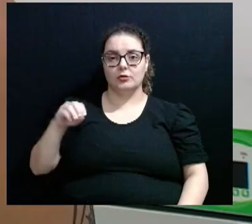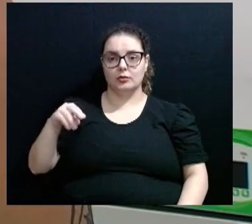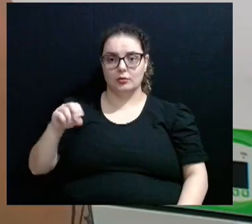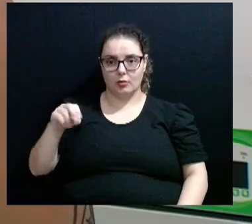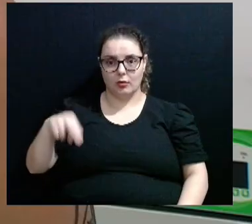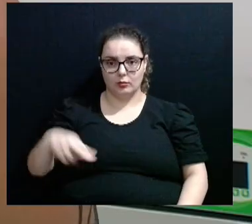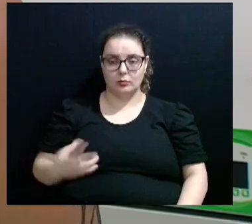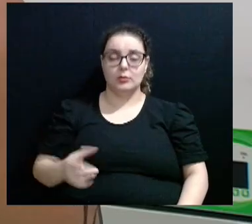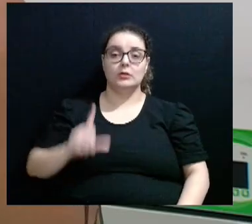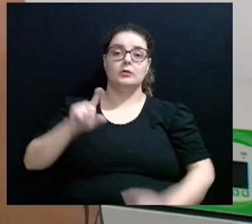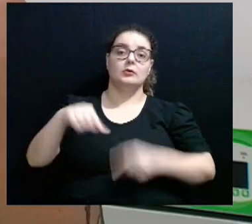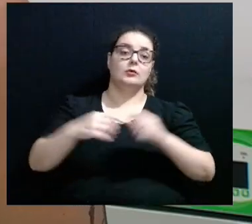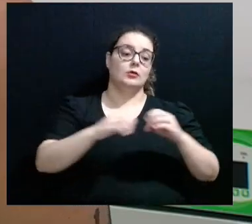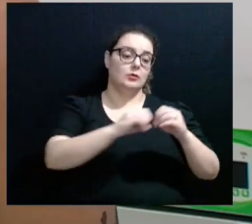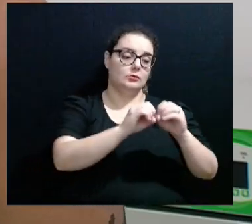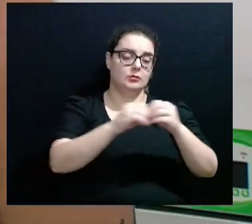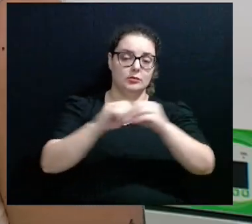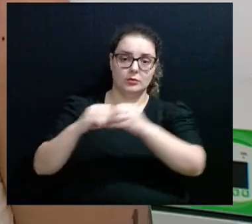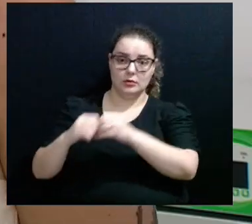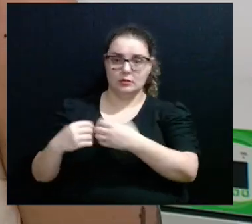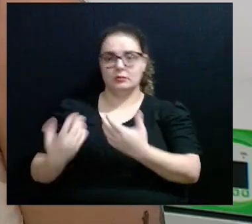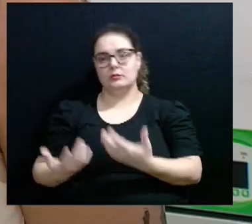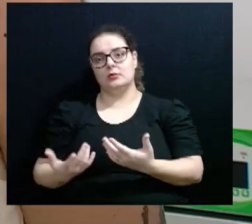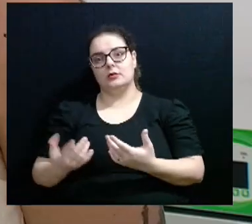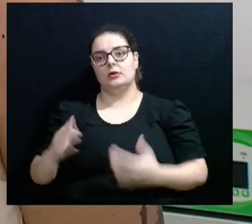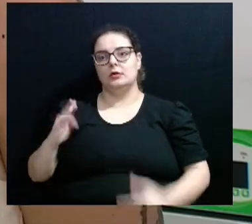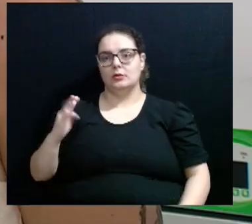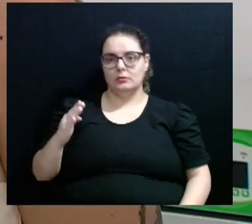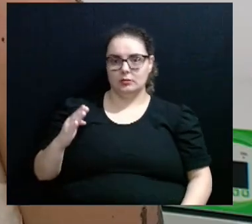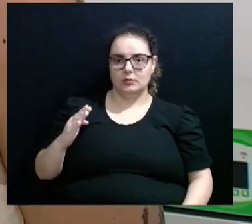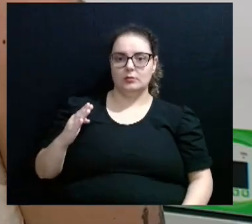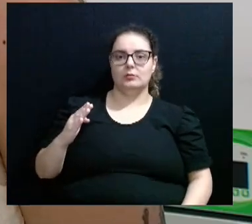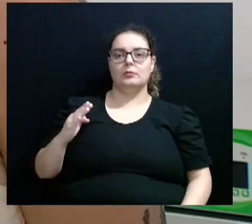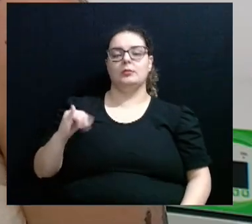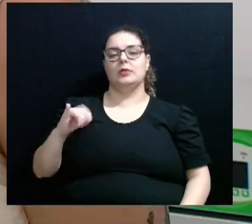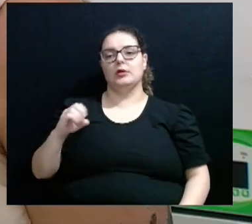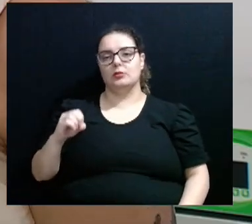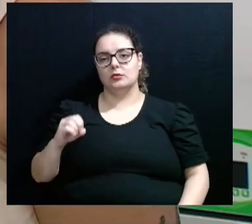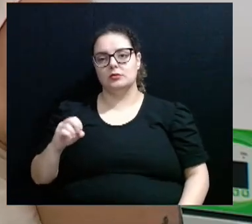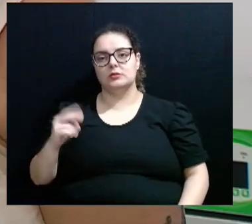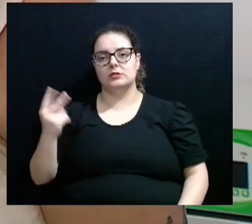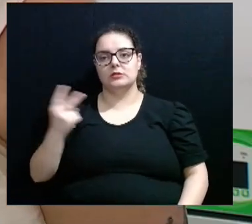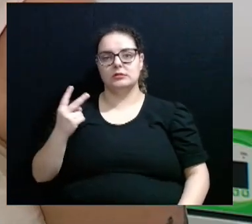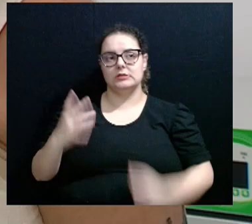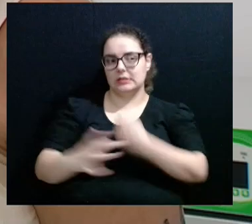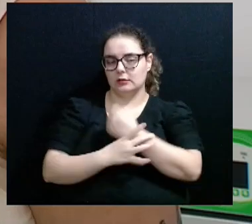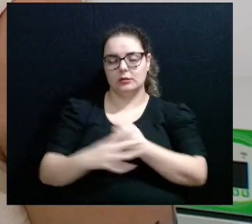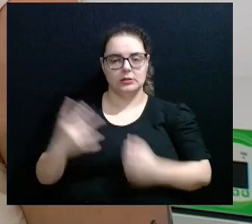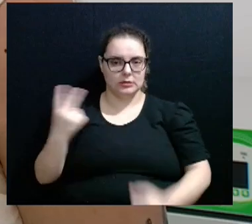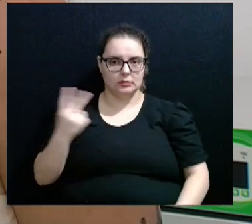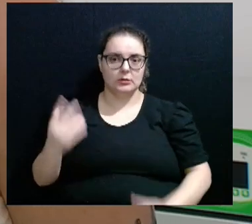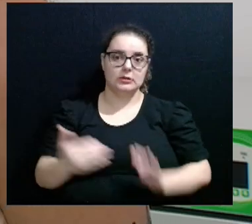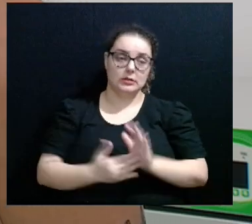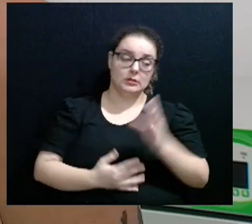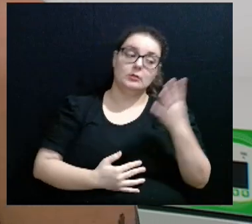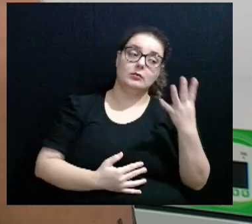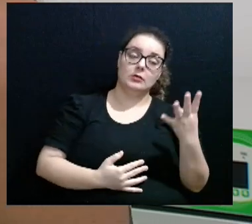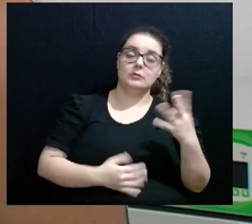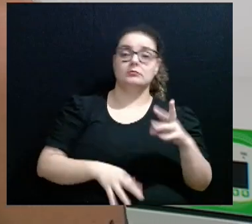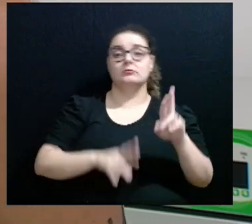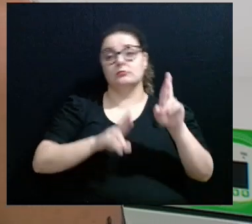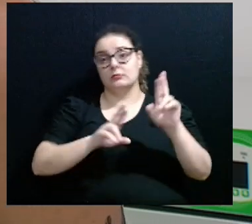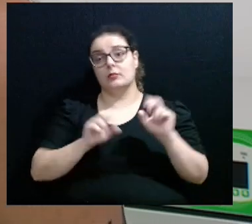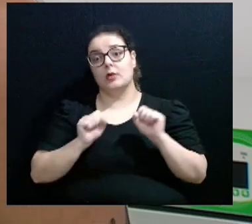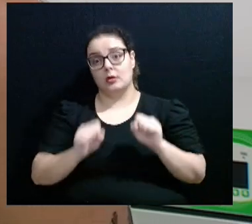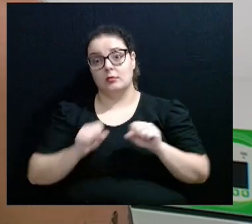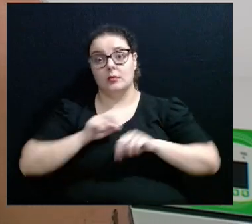né, desde o nível de biossegurança 2 até o 4. Então, a expectativa é que a gente possa ter muitas